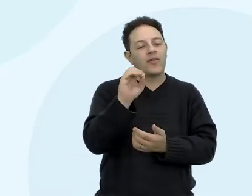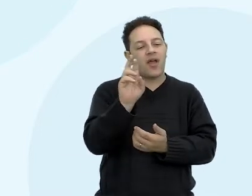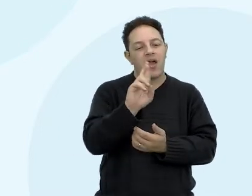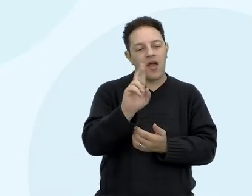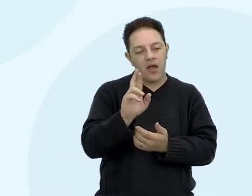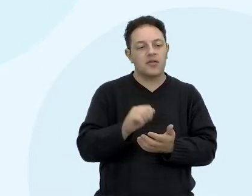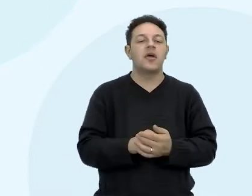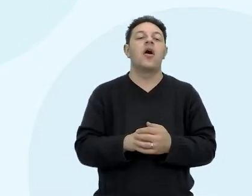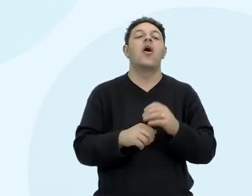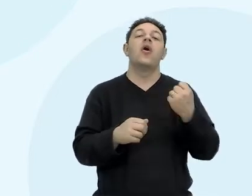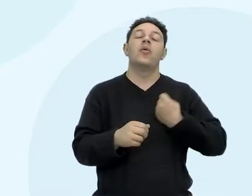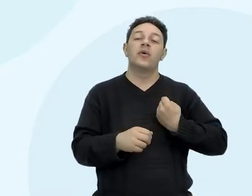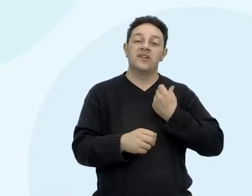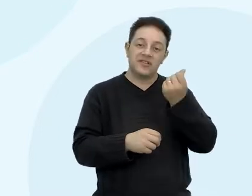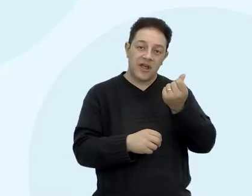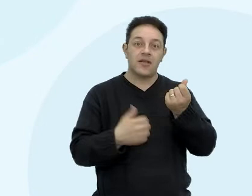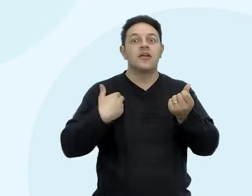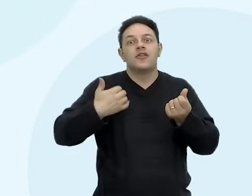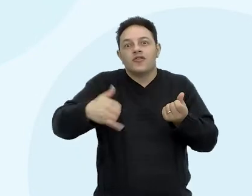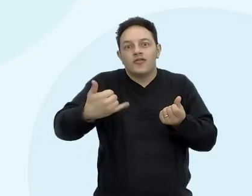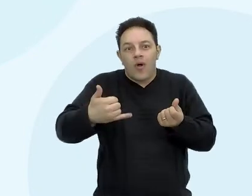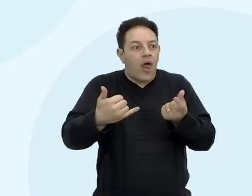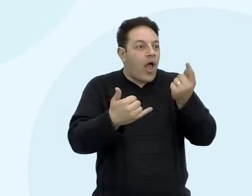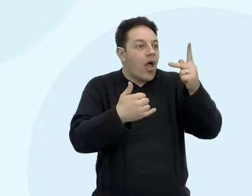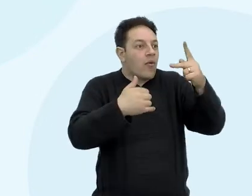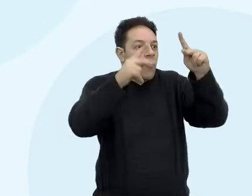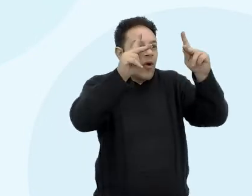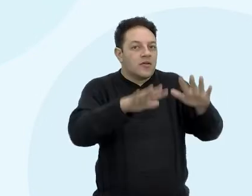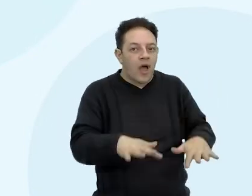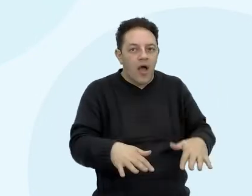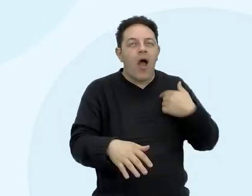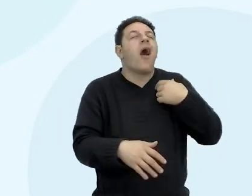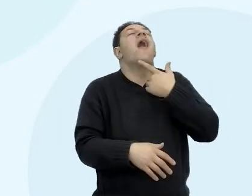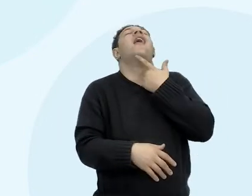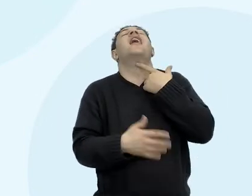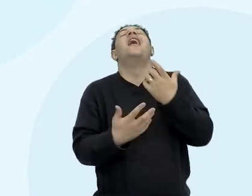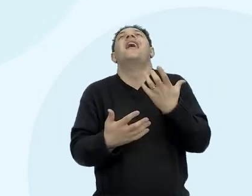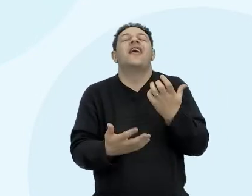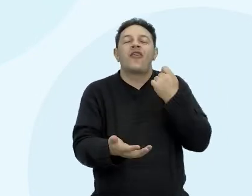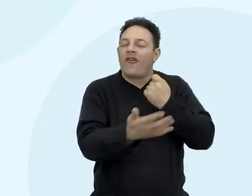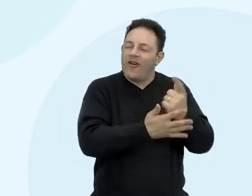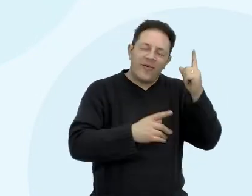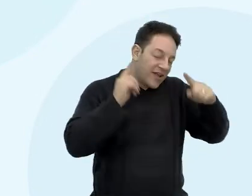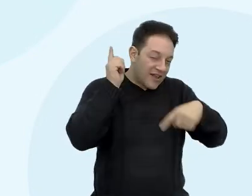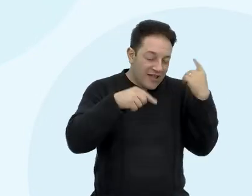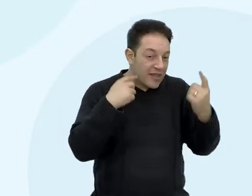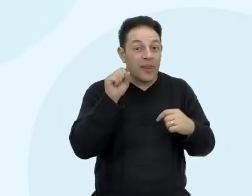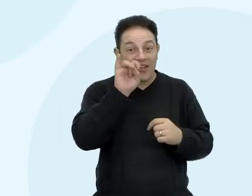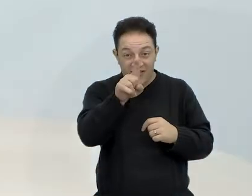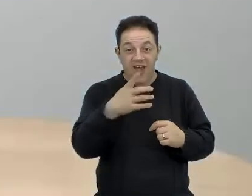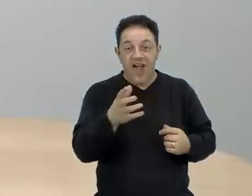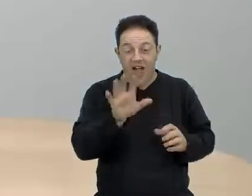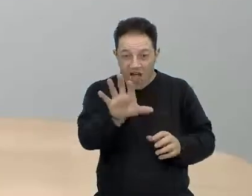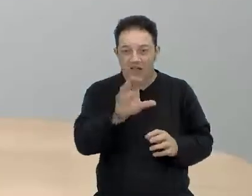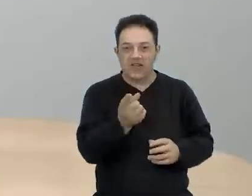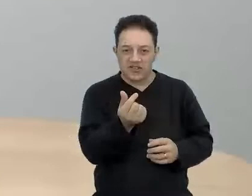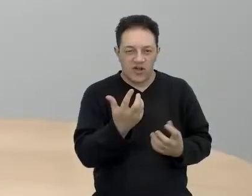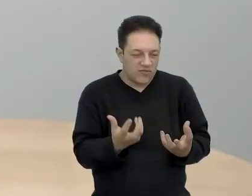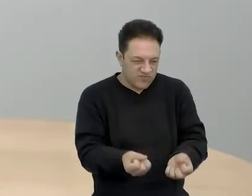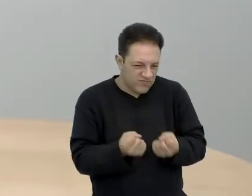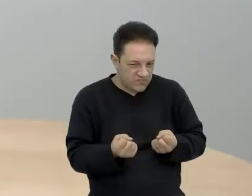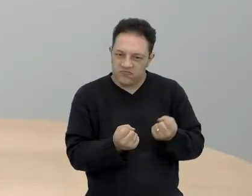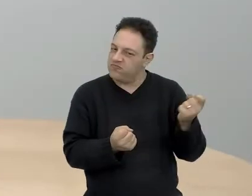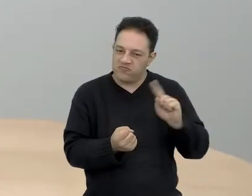A carta 6, o celular do seu sonho está em promoção. E aí, se sua característica for mais pão duro, com